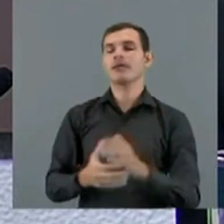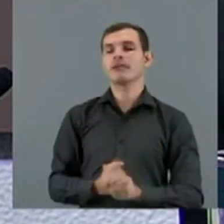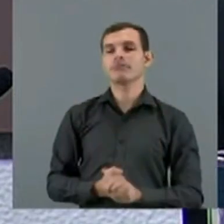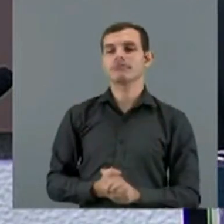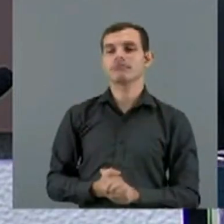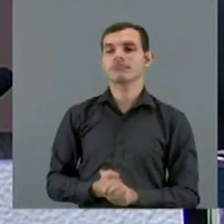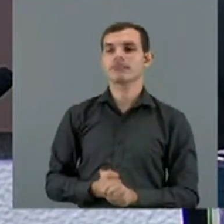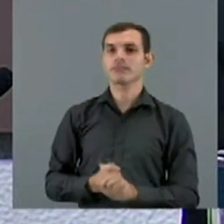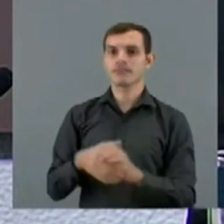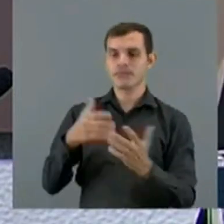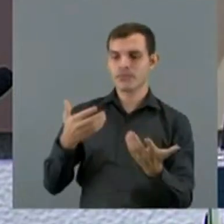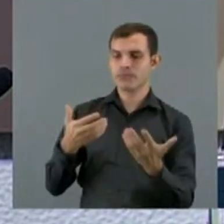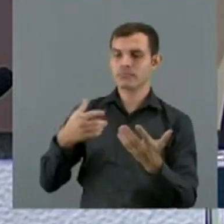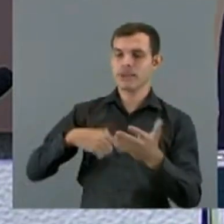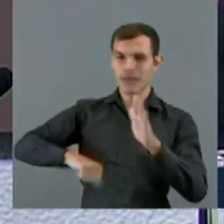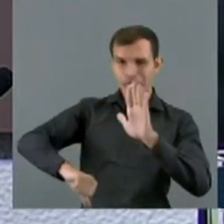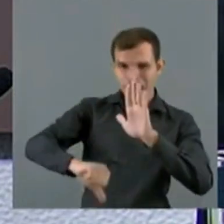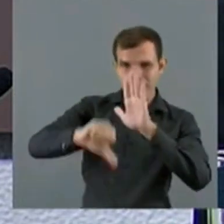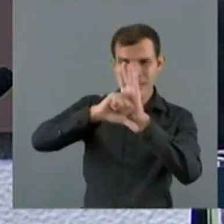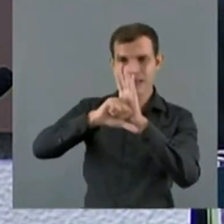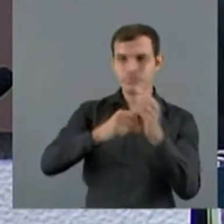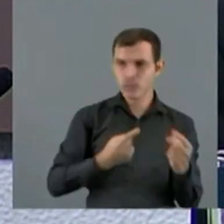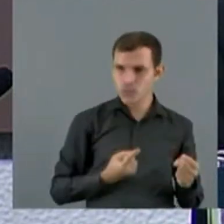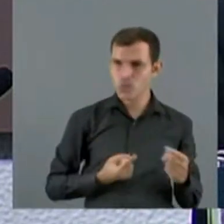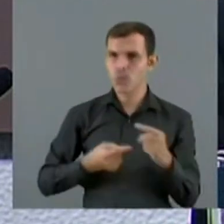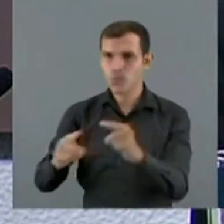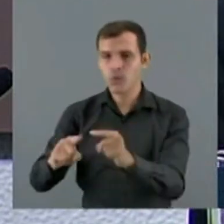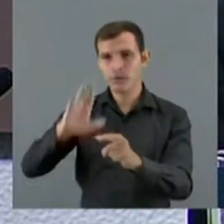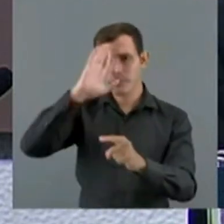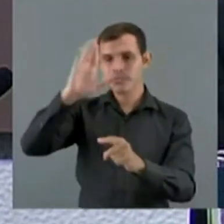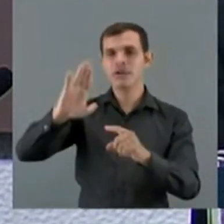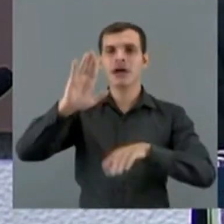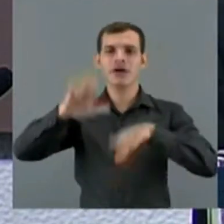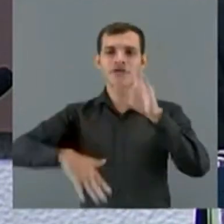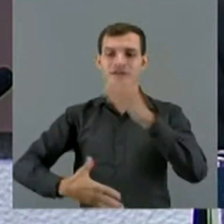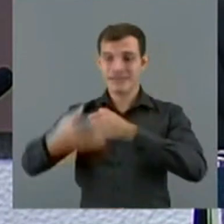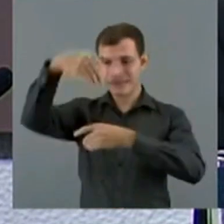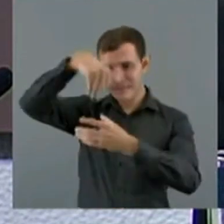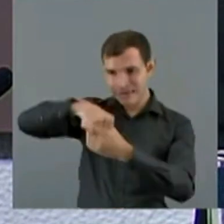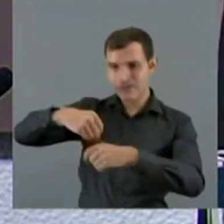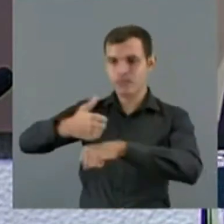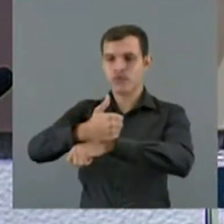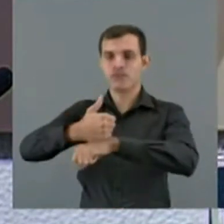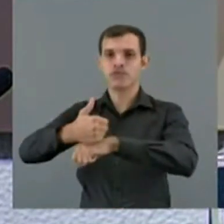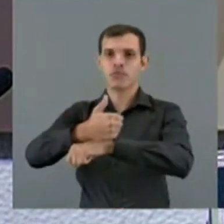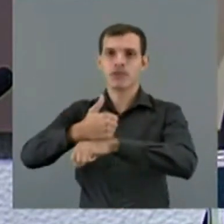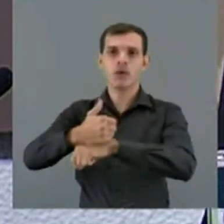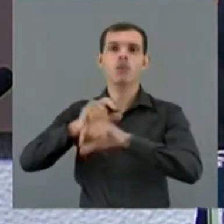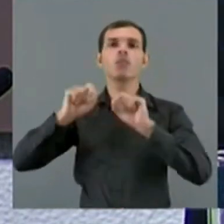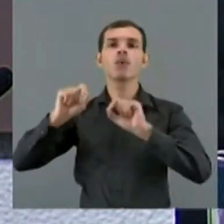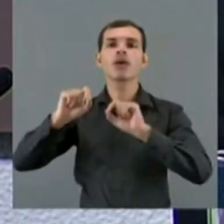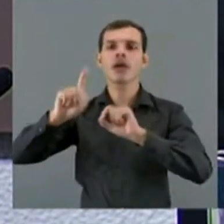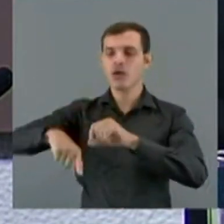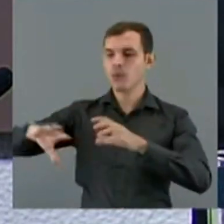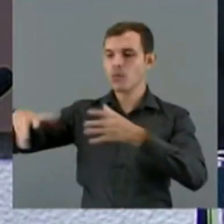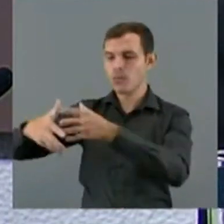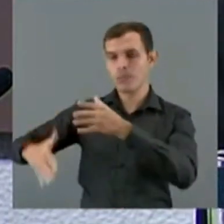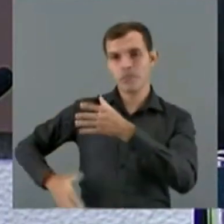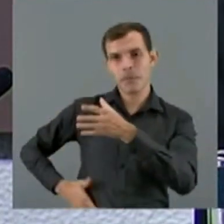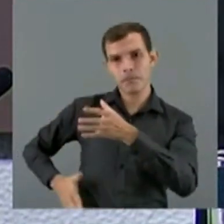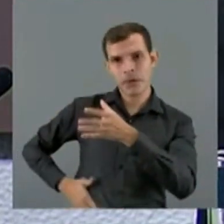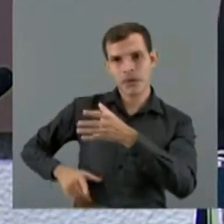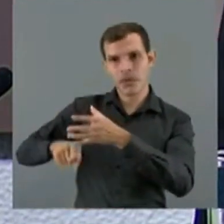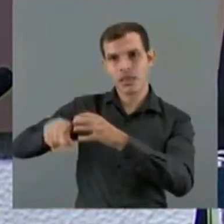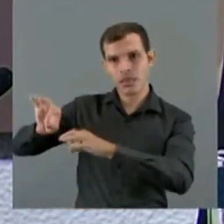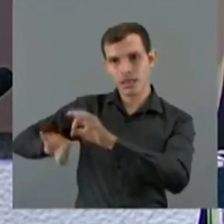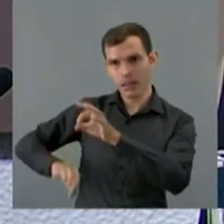à criminalidade, sobretudo a criminalidade profissional, o crime organizado. E de sorte que,